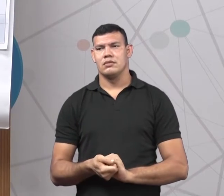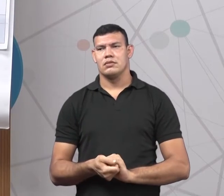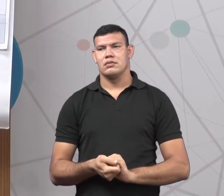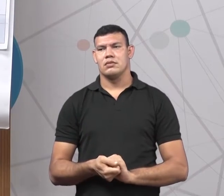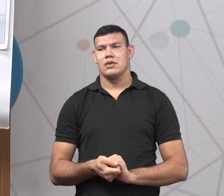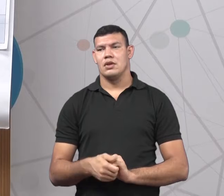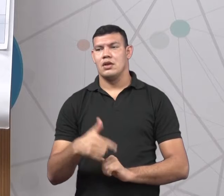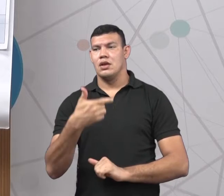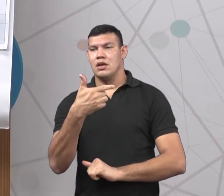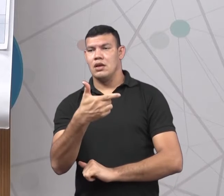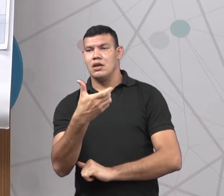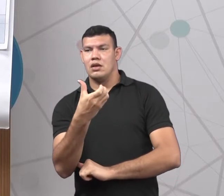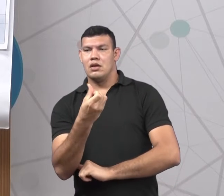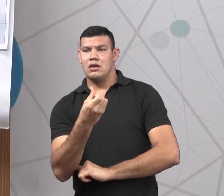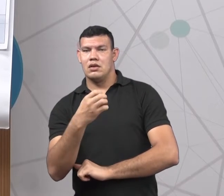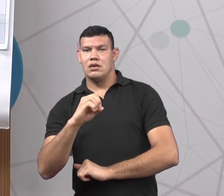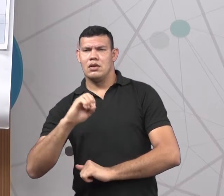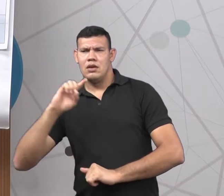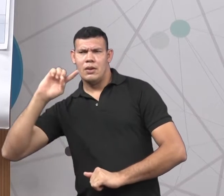lado,